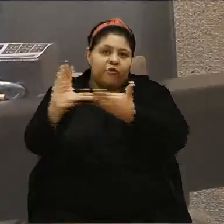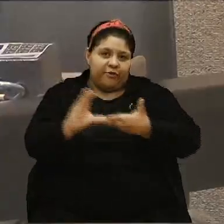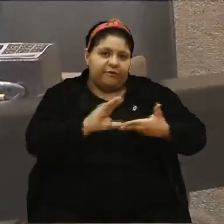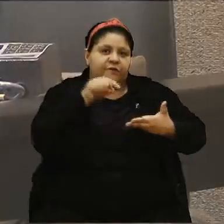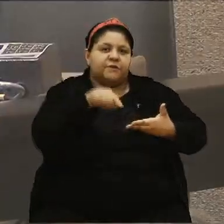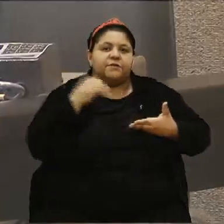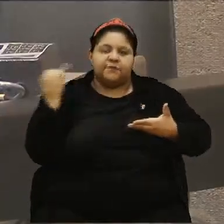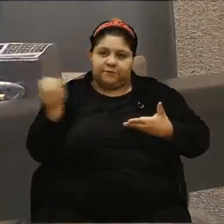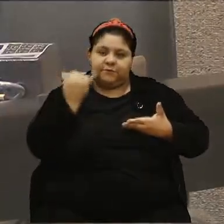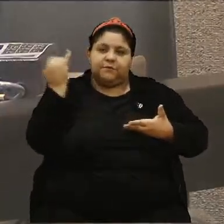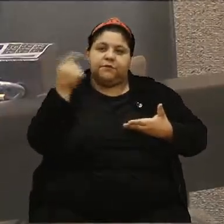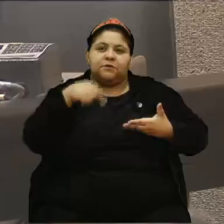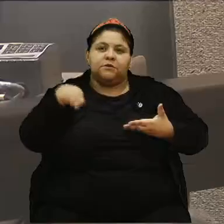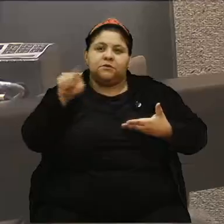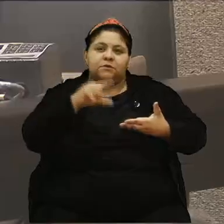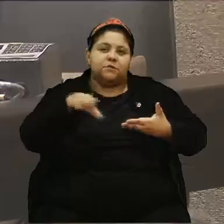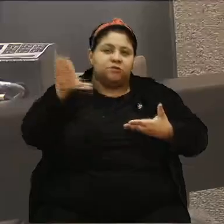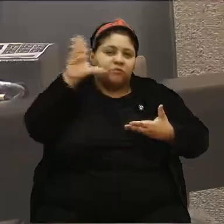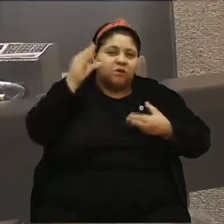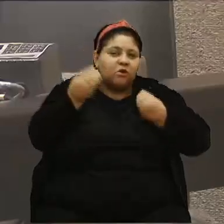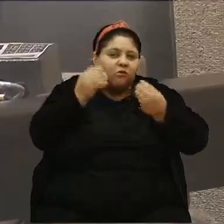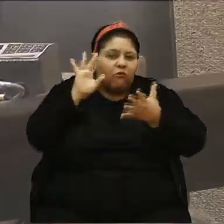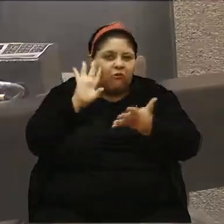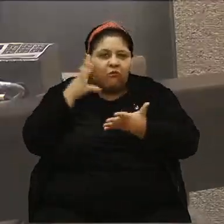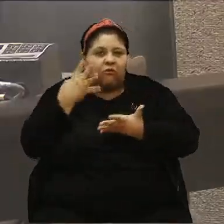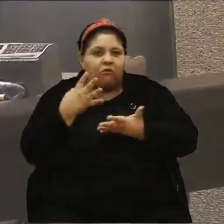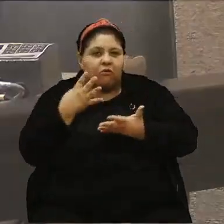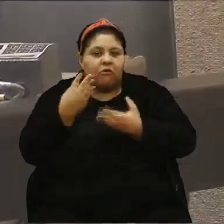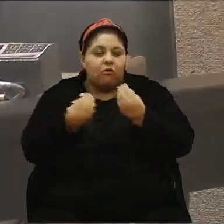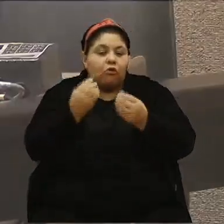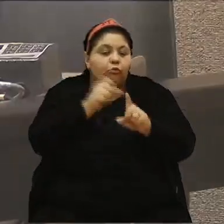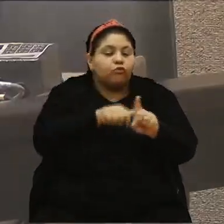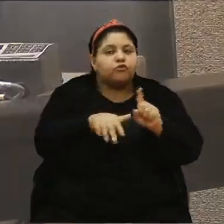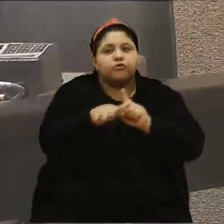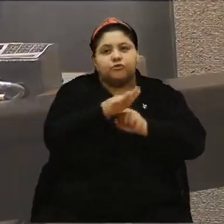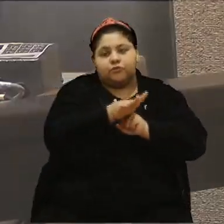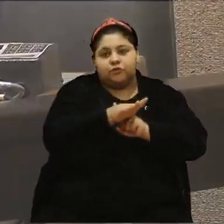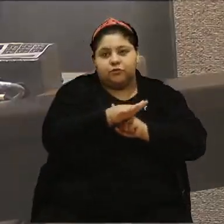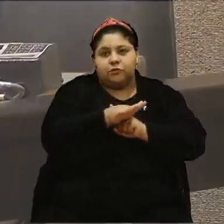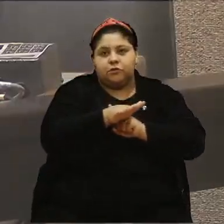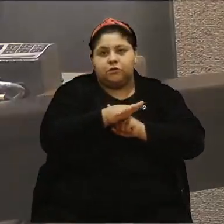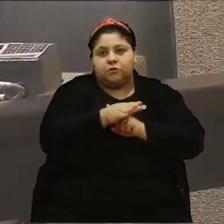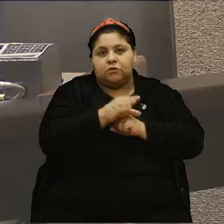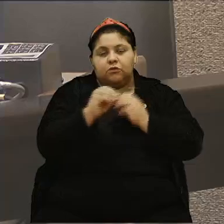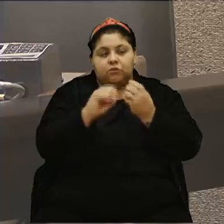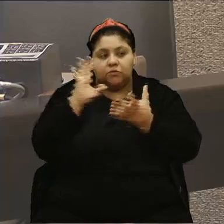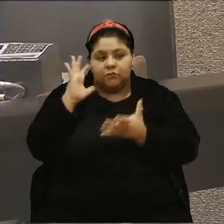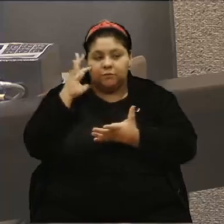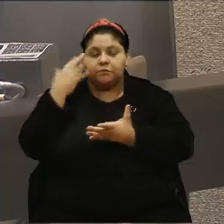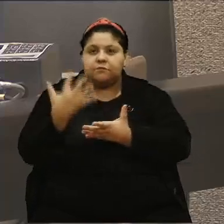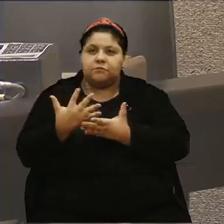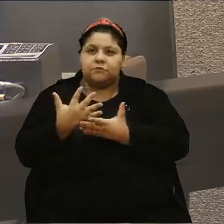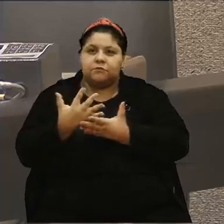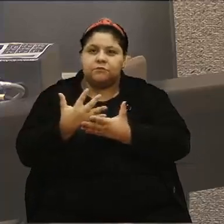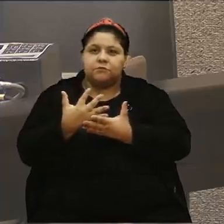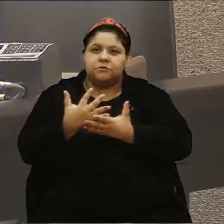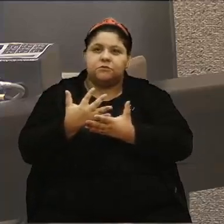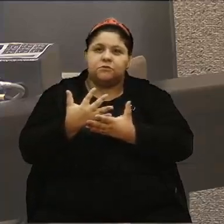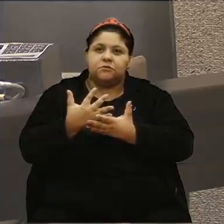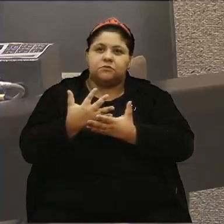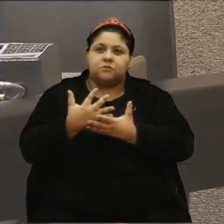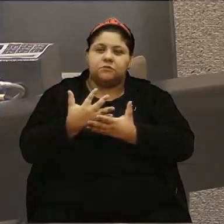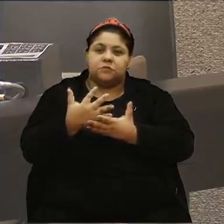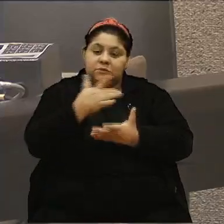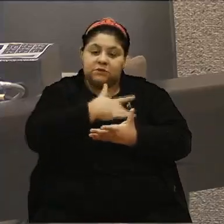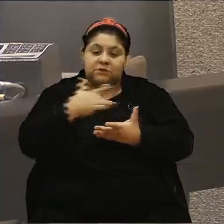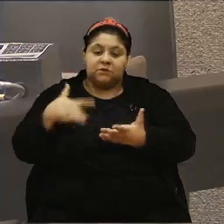importante para a gente detectar o que está acontecendo enquanto sociedade e o que está acontecendo em situação de saúde